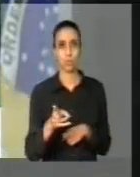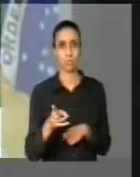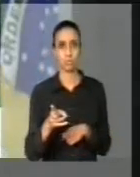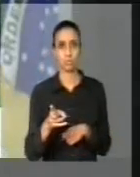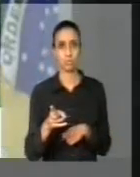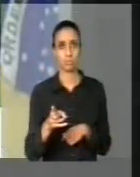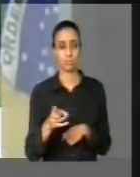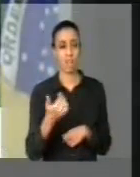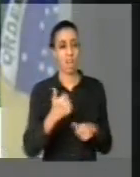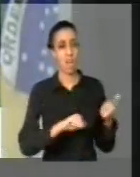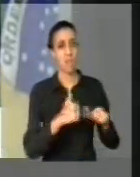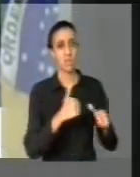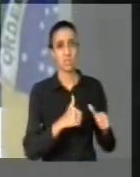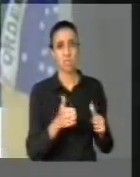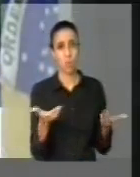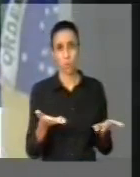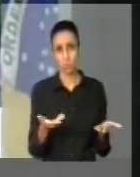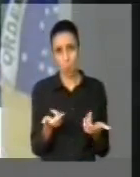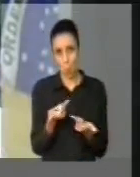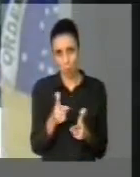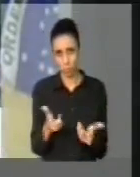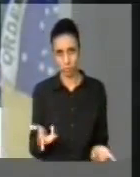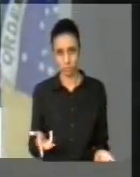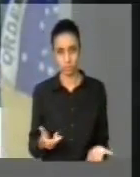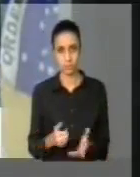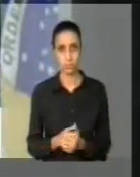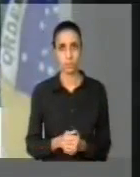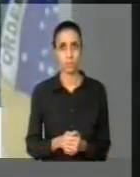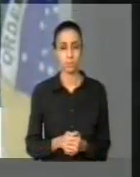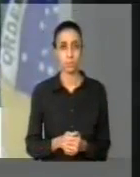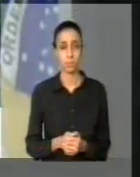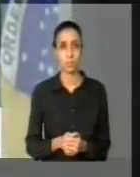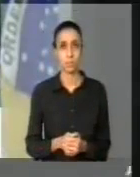revisão constitucional era uma homenagem